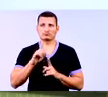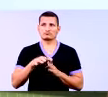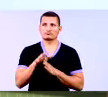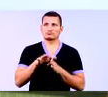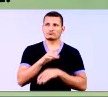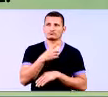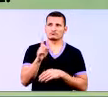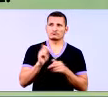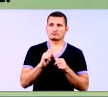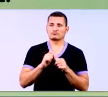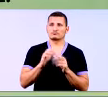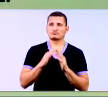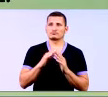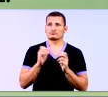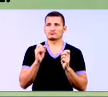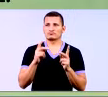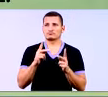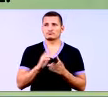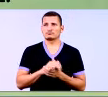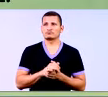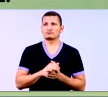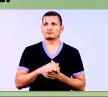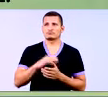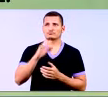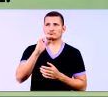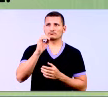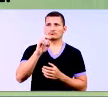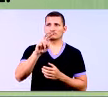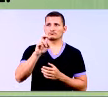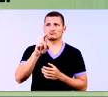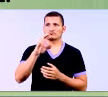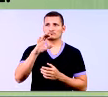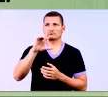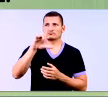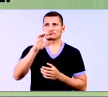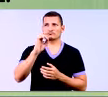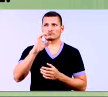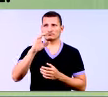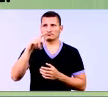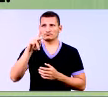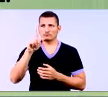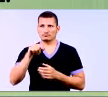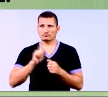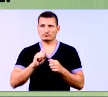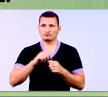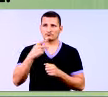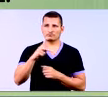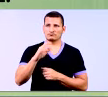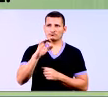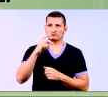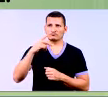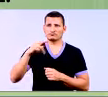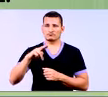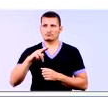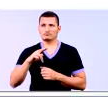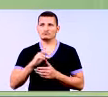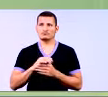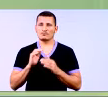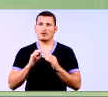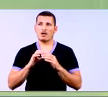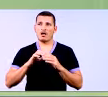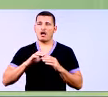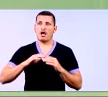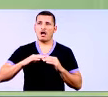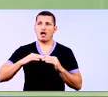façam em casa, ok? Então, overclock é isso. É você fazer o seu processador trabalhar acima da especificação dele,